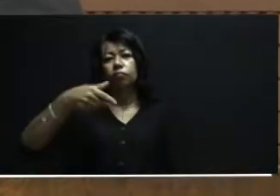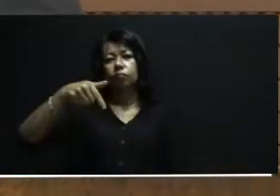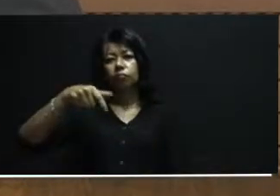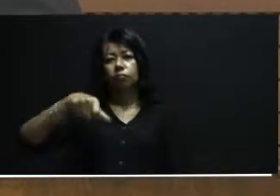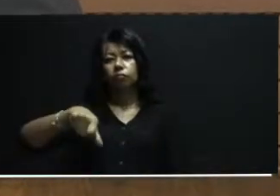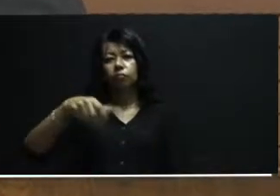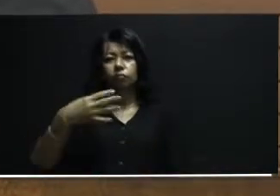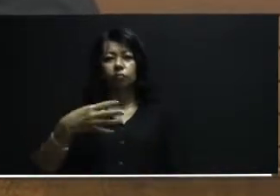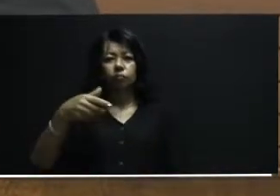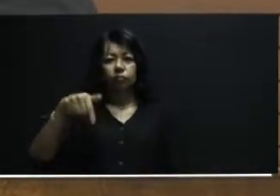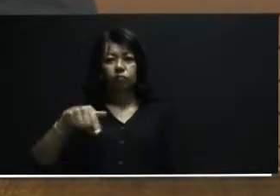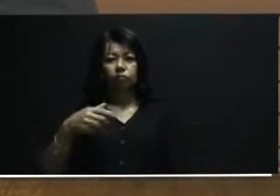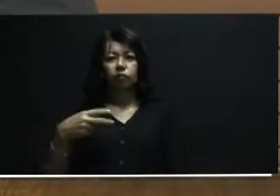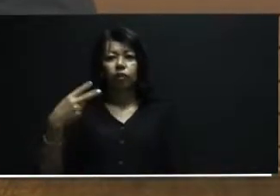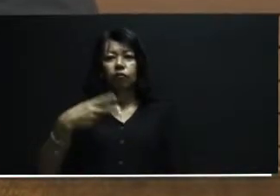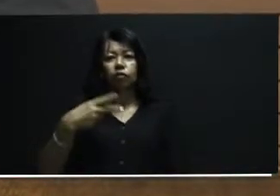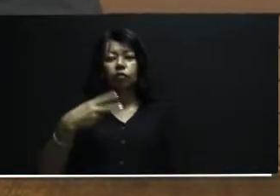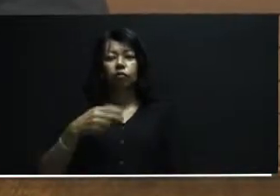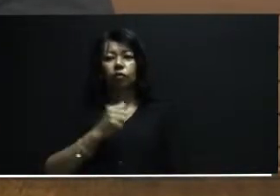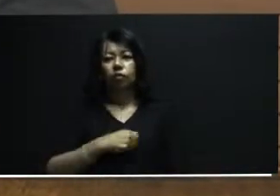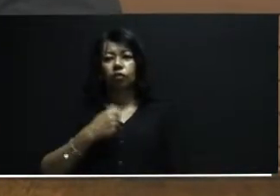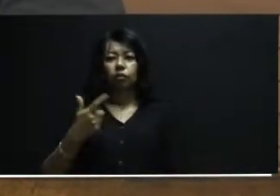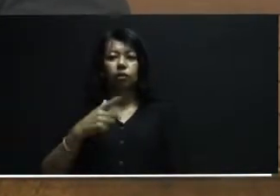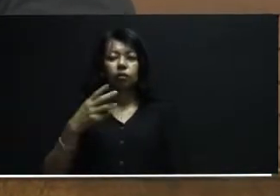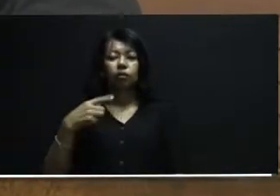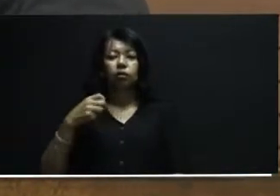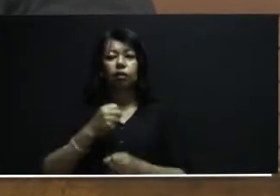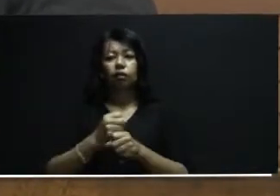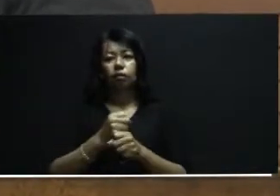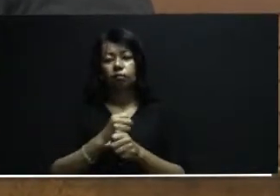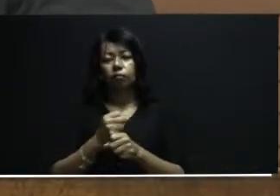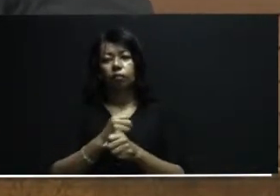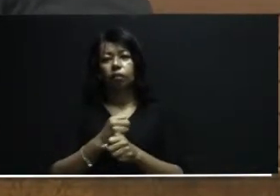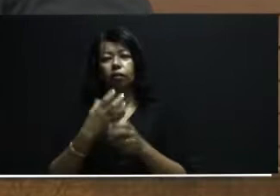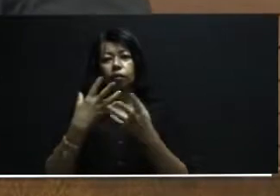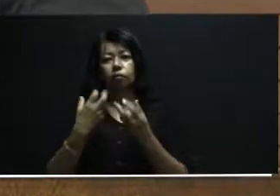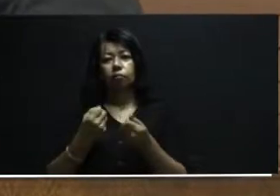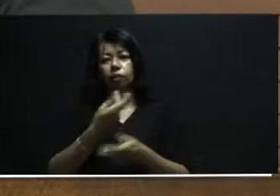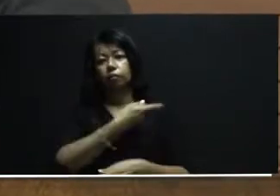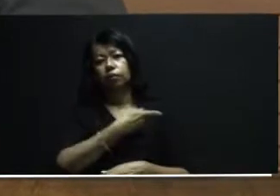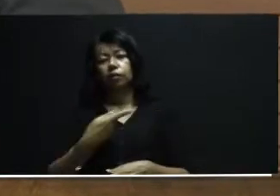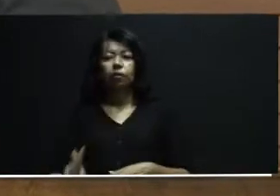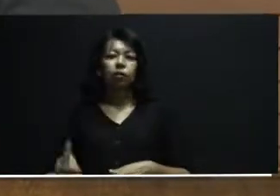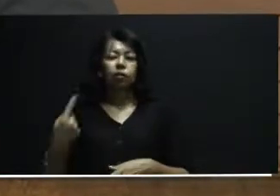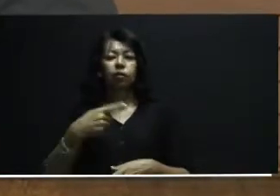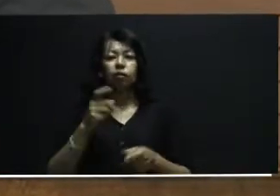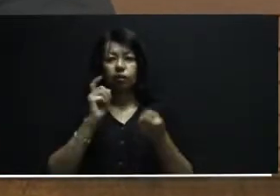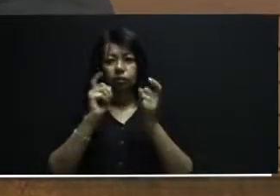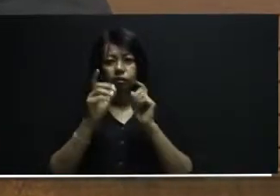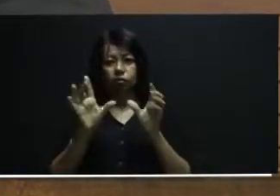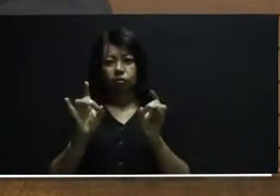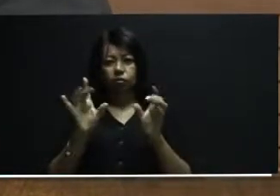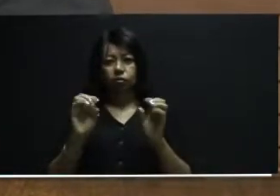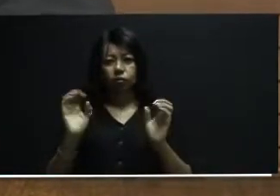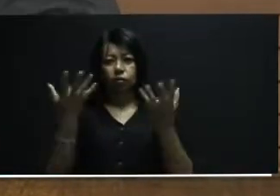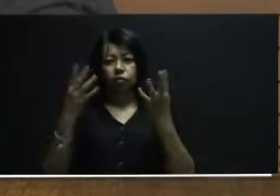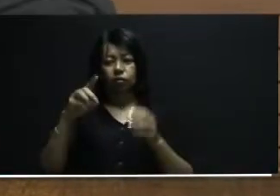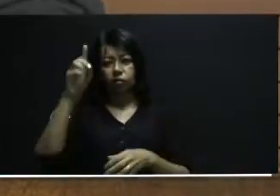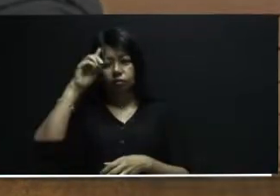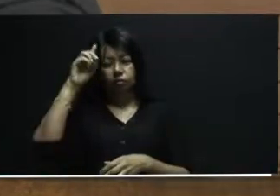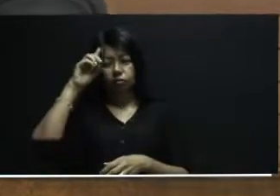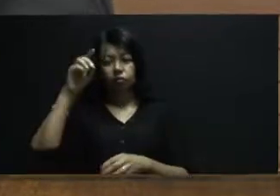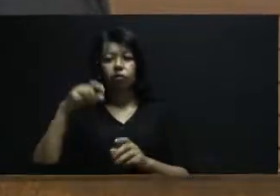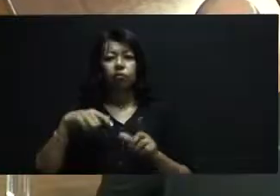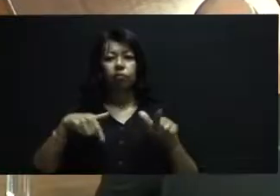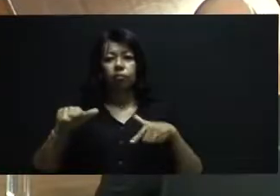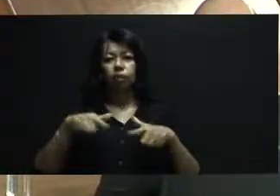22 de agosto do corrente ano, para assumir a presidência durante este ato solene em homenagem ao Dia do Profissional de Educação